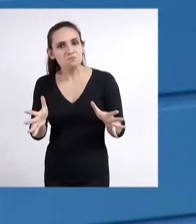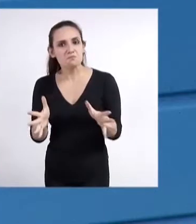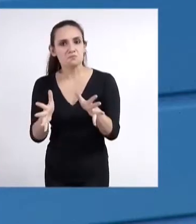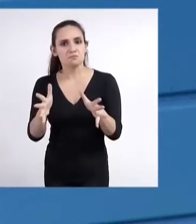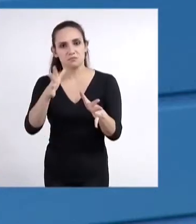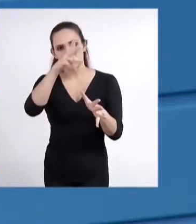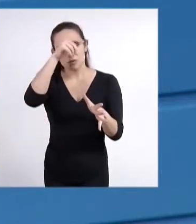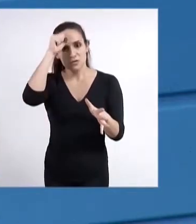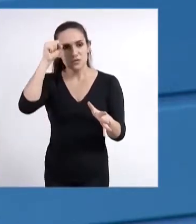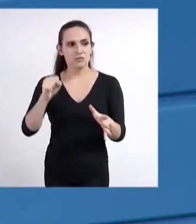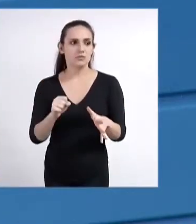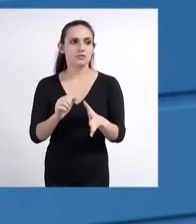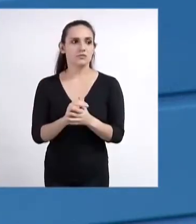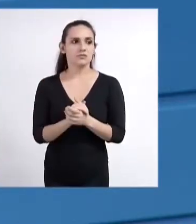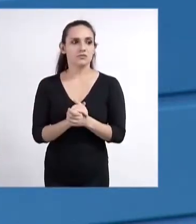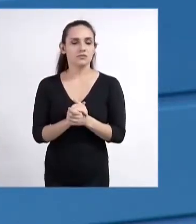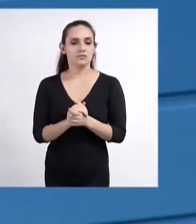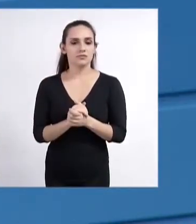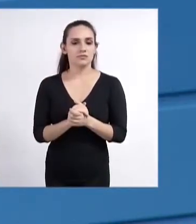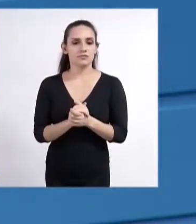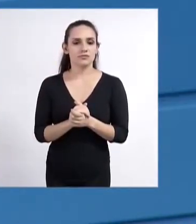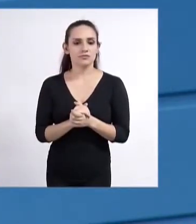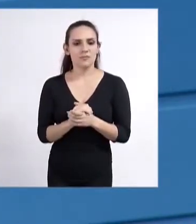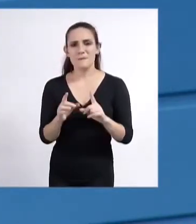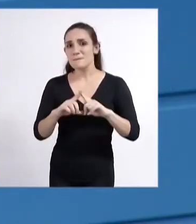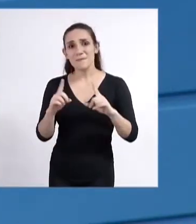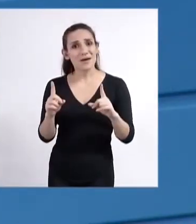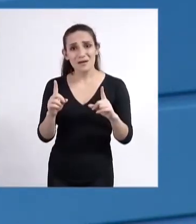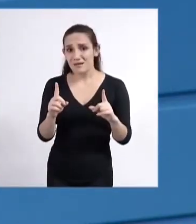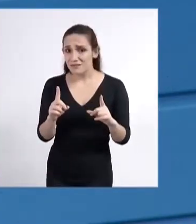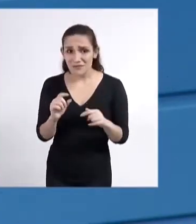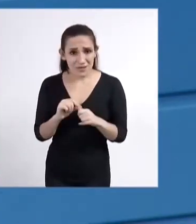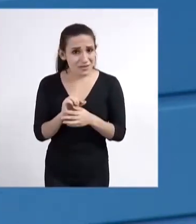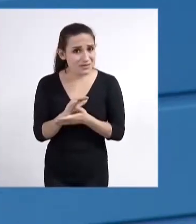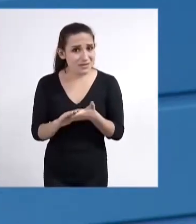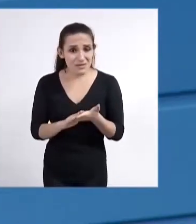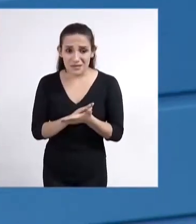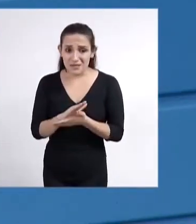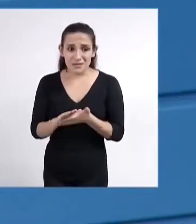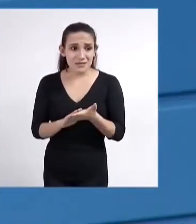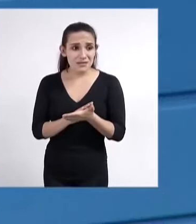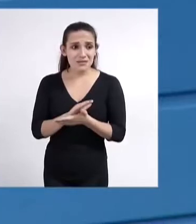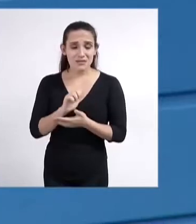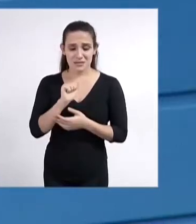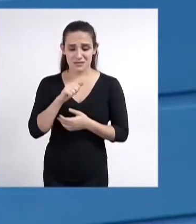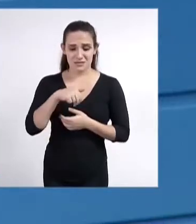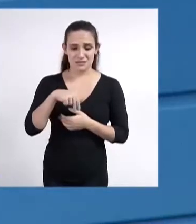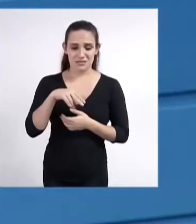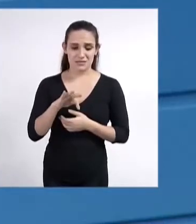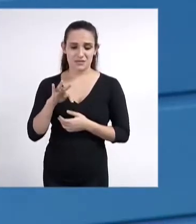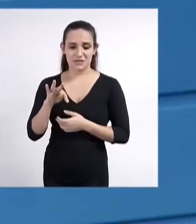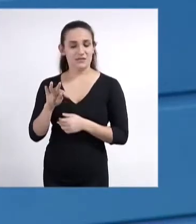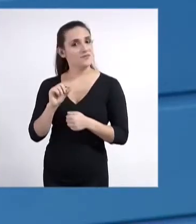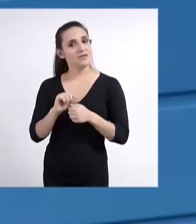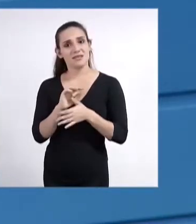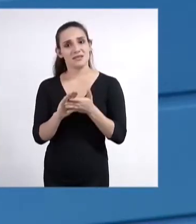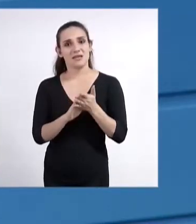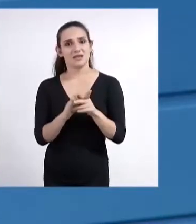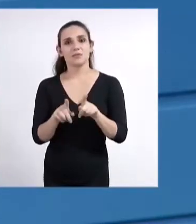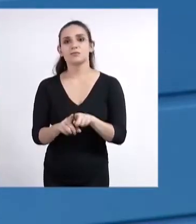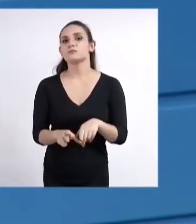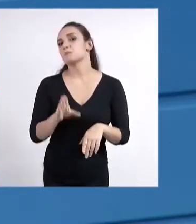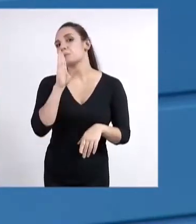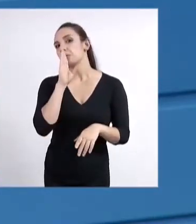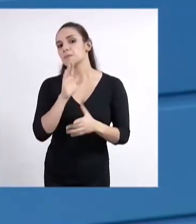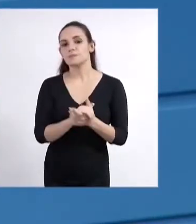Sul, expoliaram e não investiram absolutamente nada, com a omissão completa da ANTT. Da mesma forma, quando nós